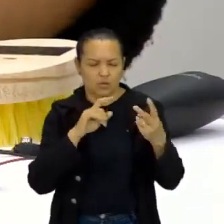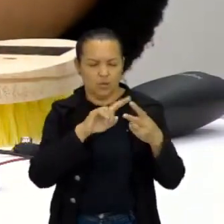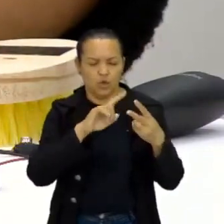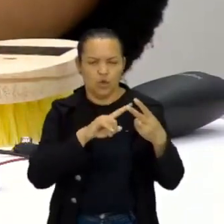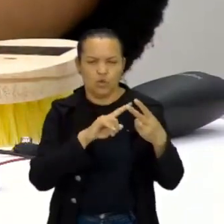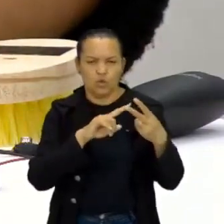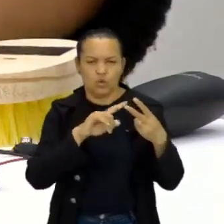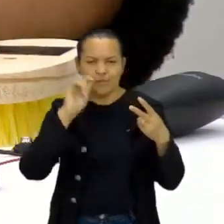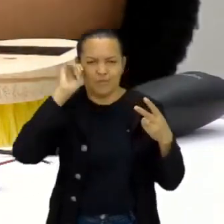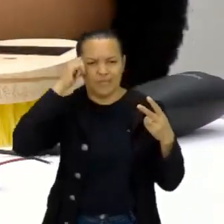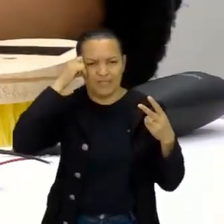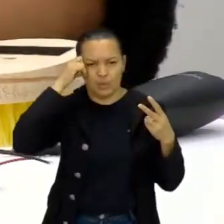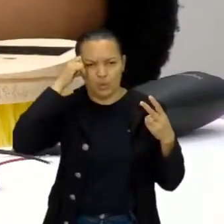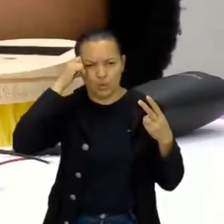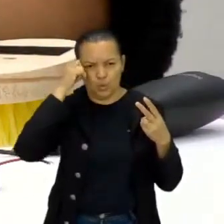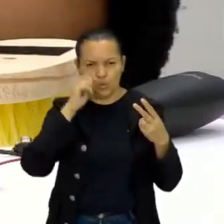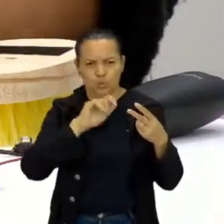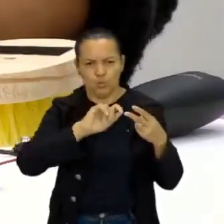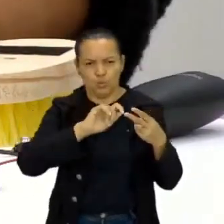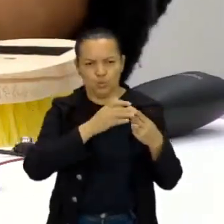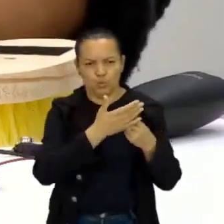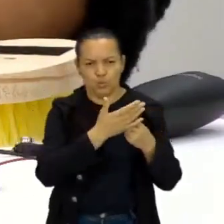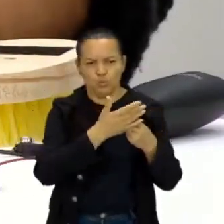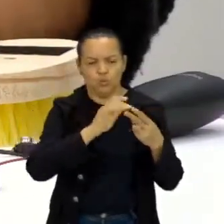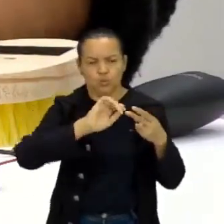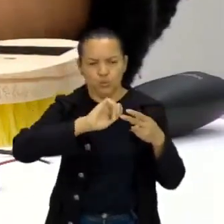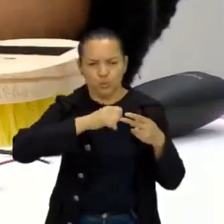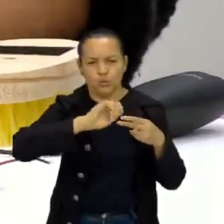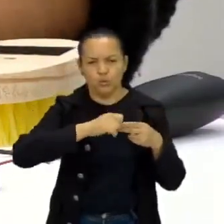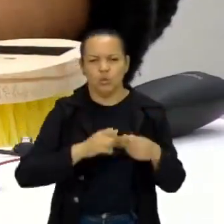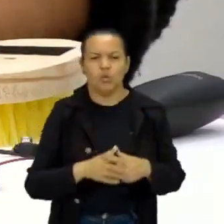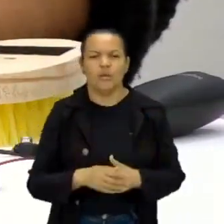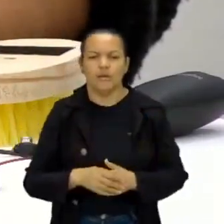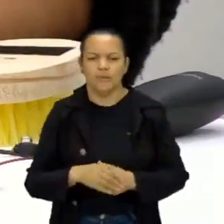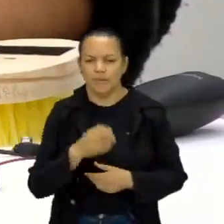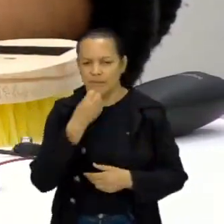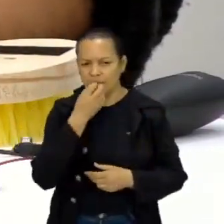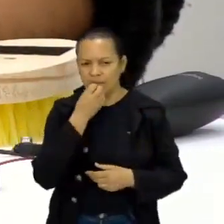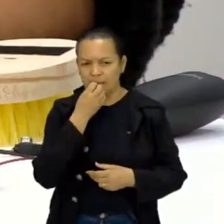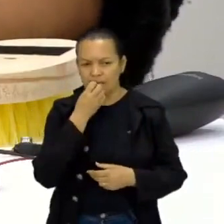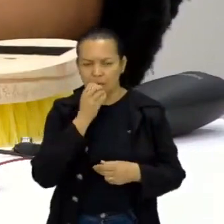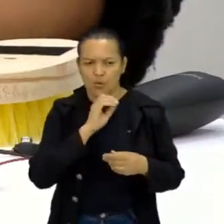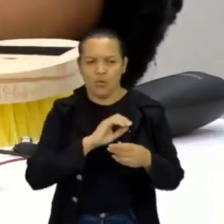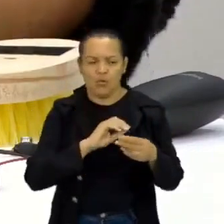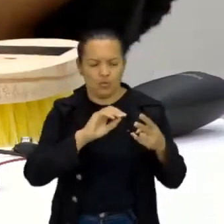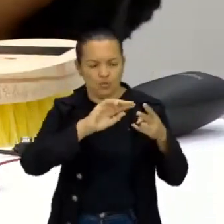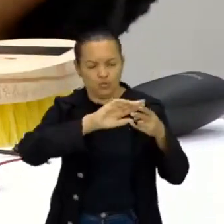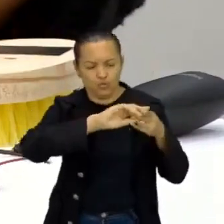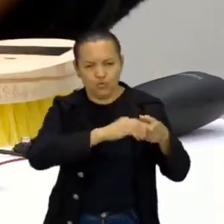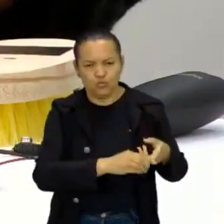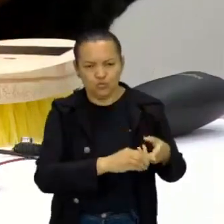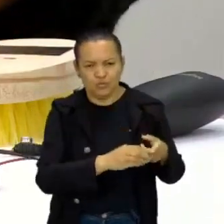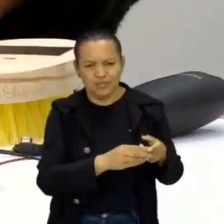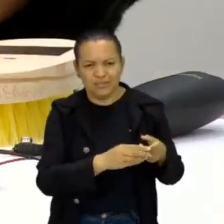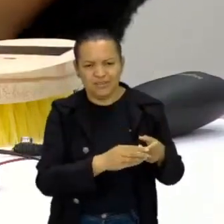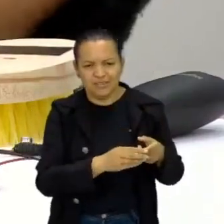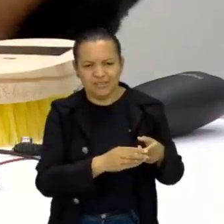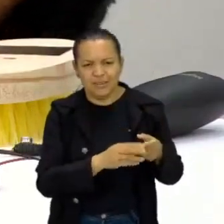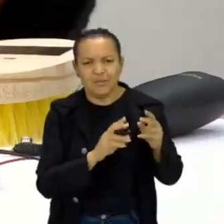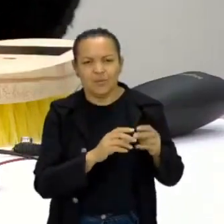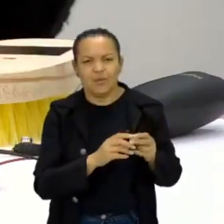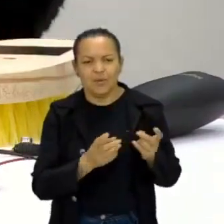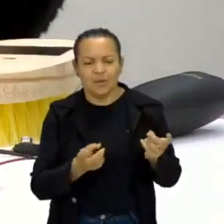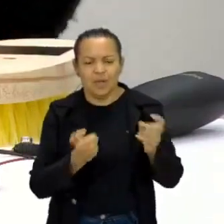ele tá aqui pra cima, só pra não ficar desengonçado. Mas também é sempre bom você prender ele separado pra você ter certeza que ele não